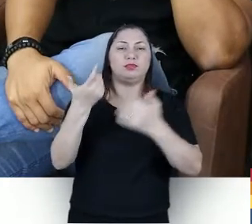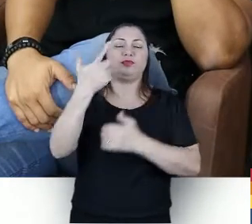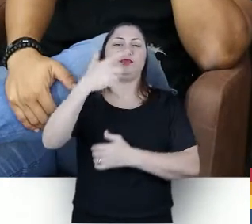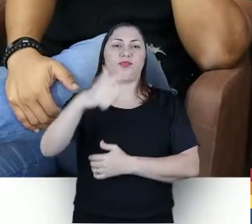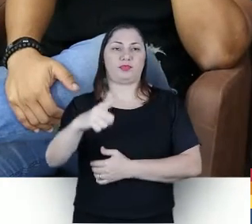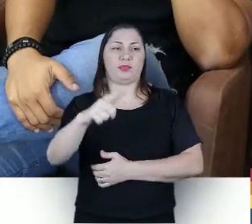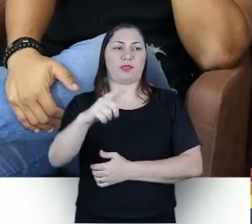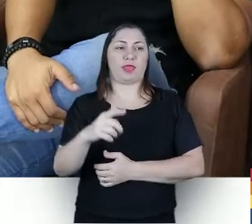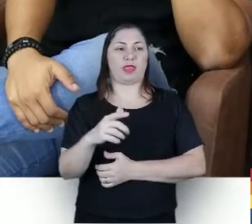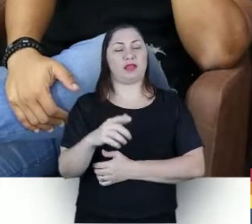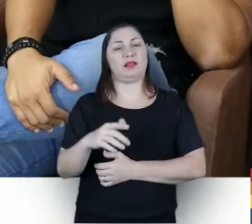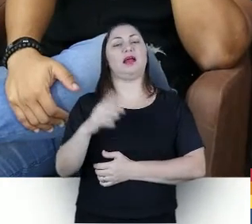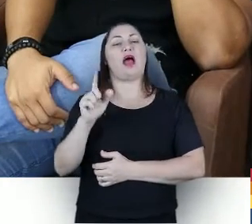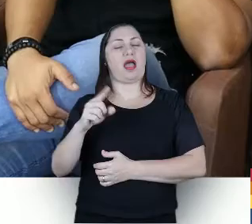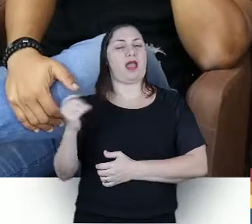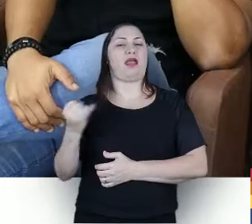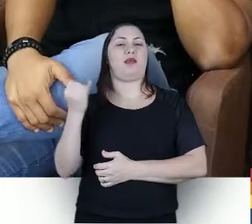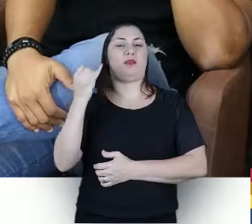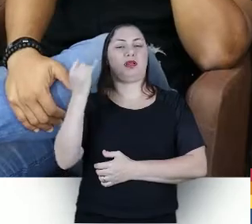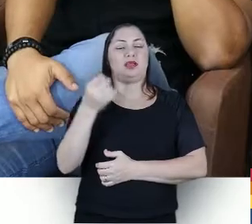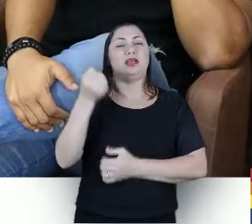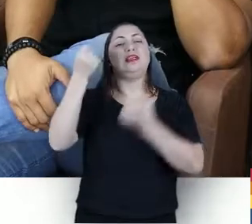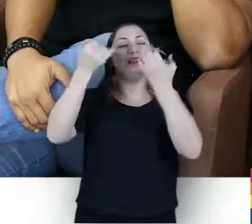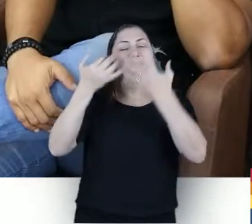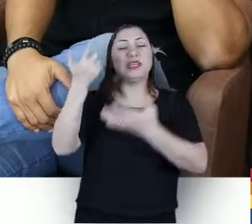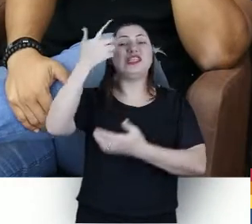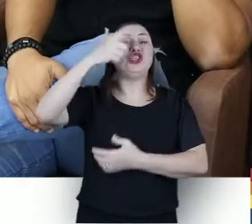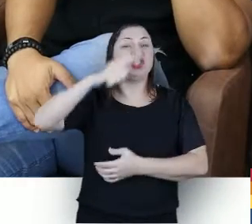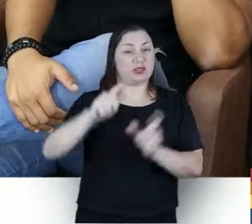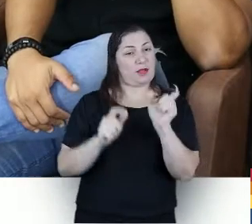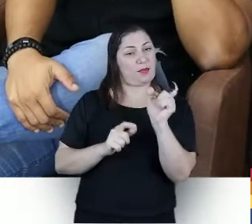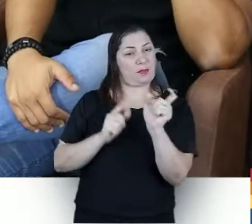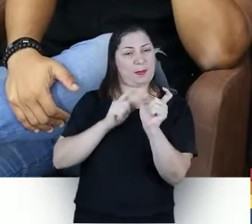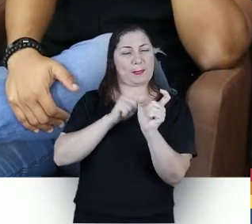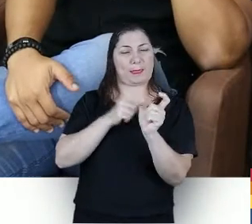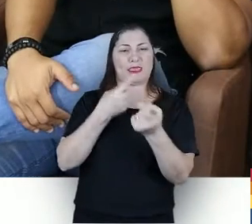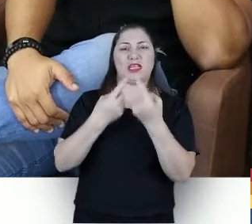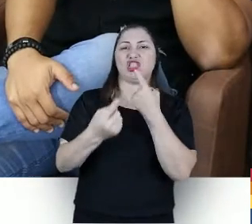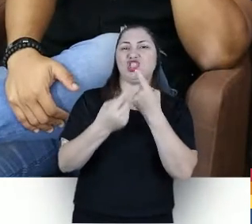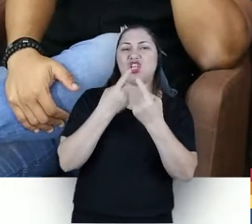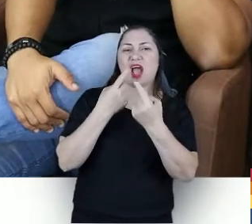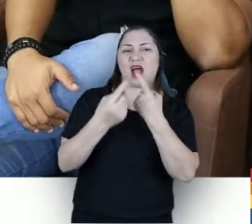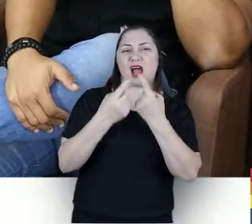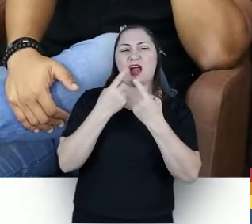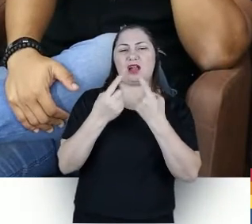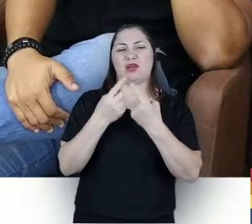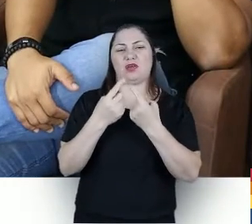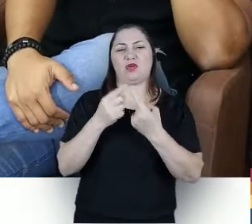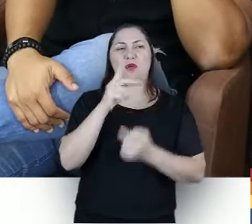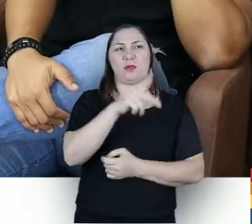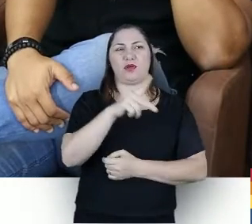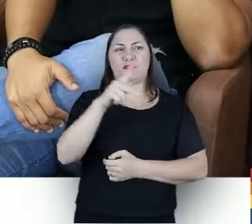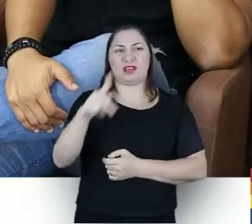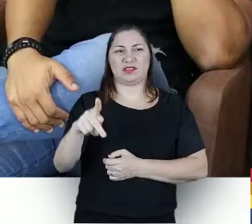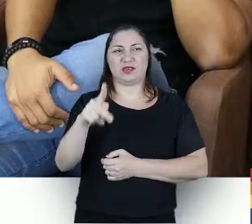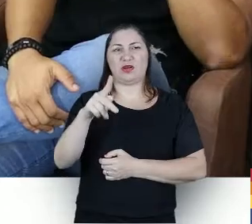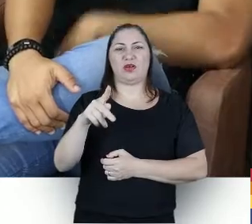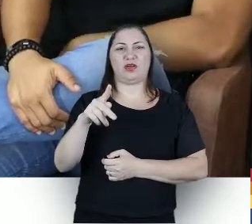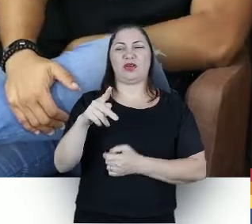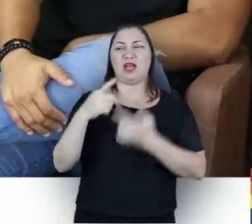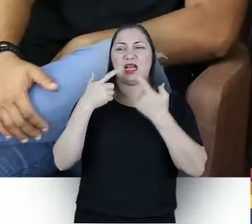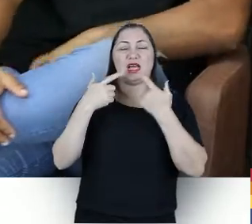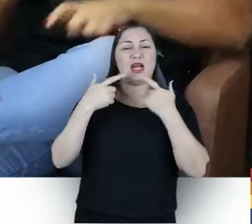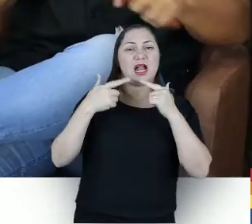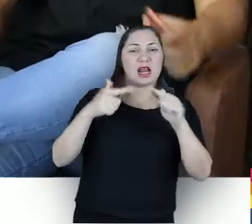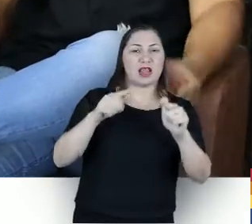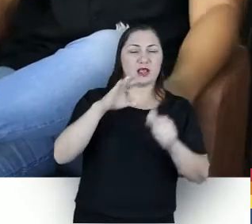não tem os conhecimentos necessários para aquele conteúdo. Então, você vai ter que ali voltar um pouquinho para trabalhar, para poder